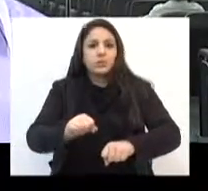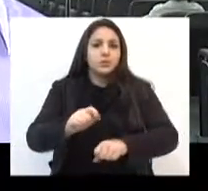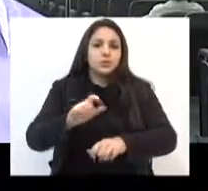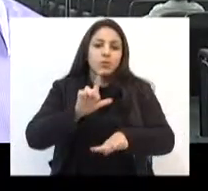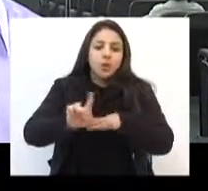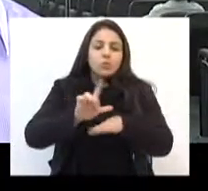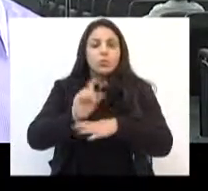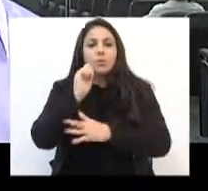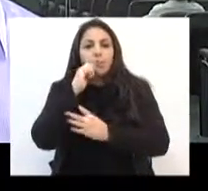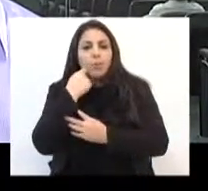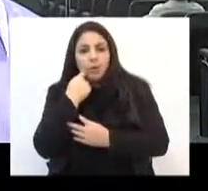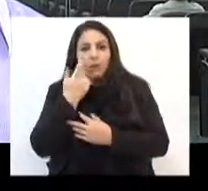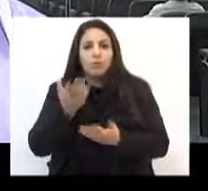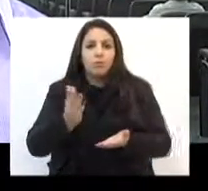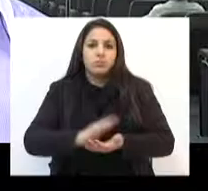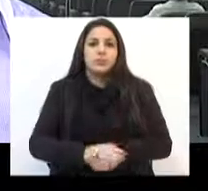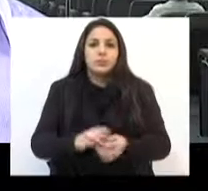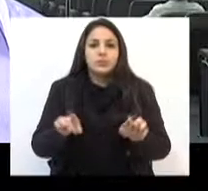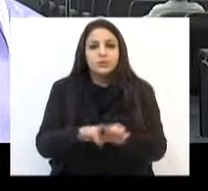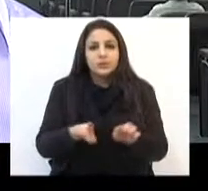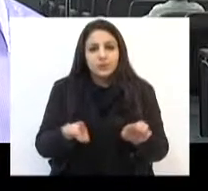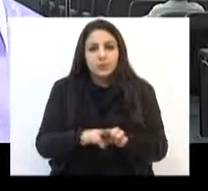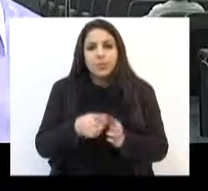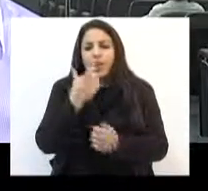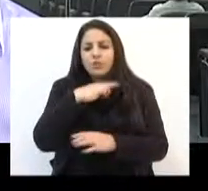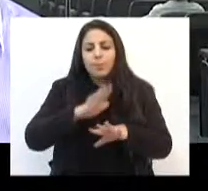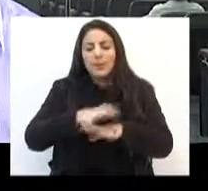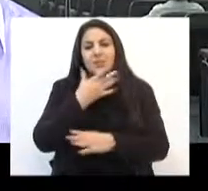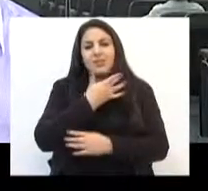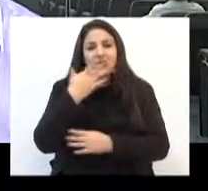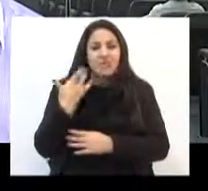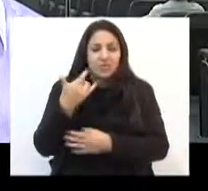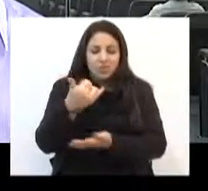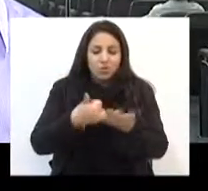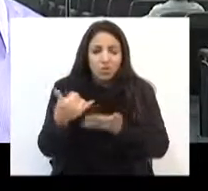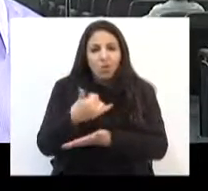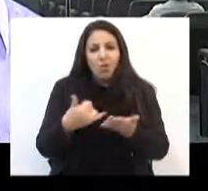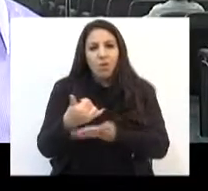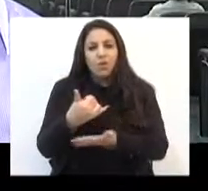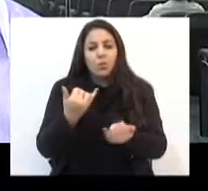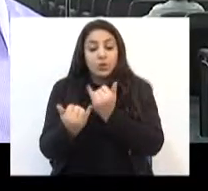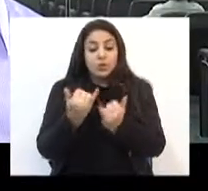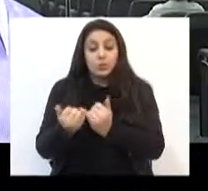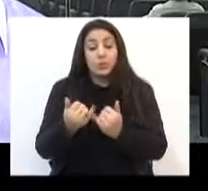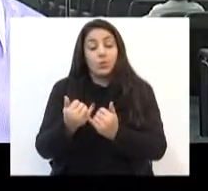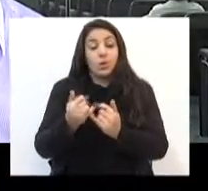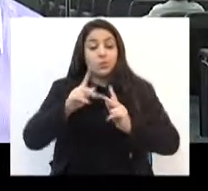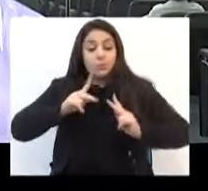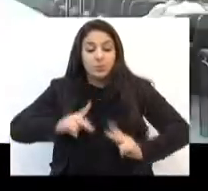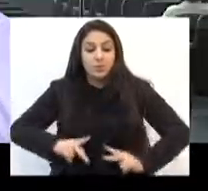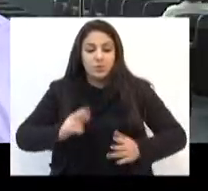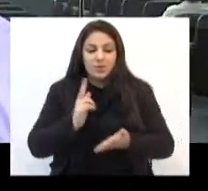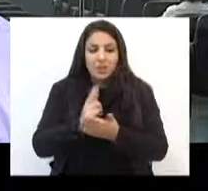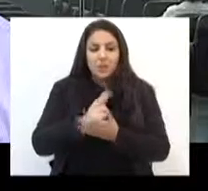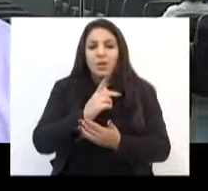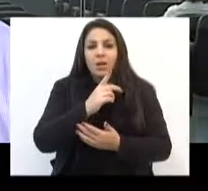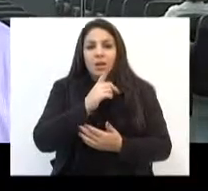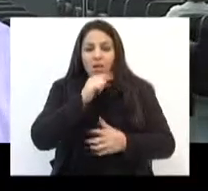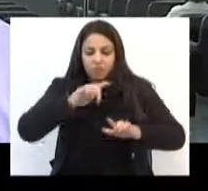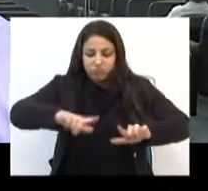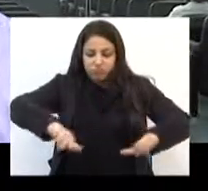é evitar o despejo incorreto do óleo em ralos e terrenos baldios. Esse projeto vem só beneficiar o meio